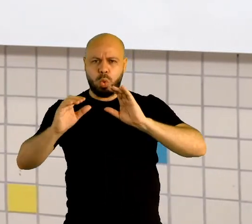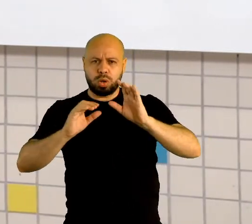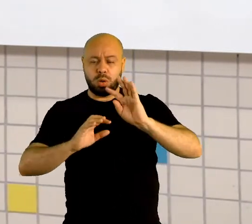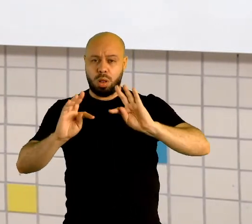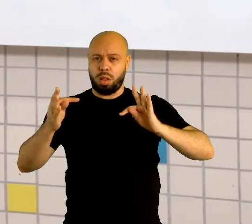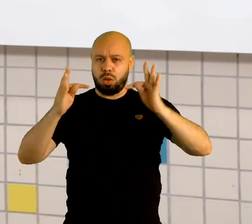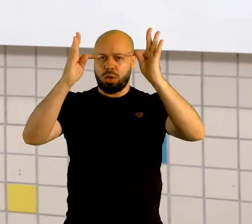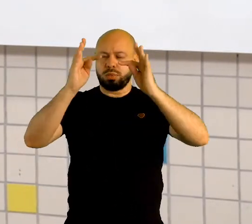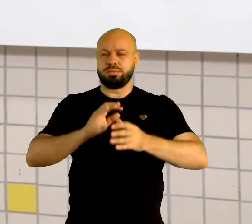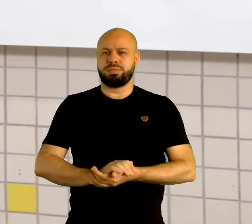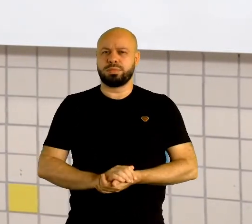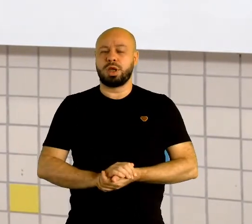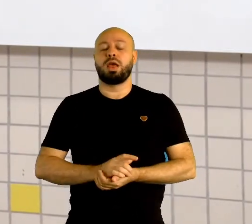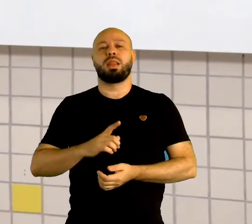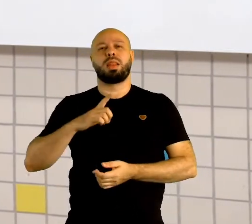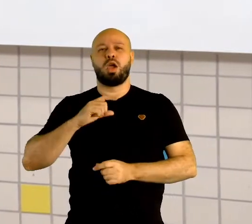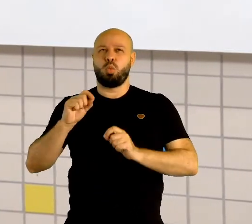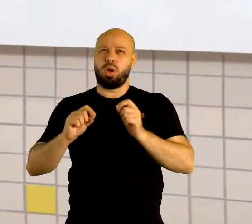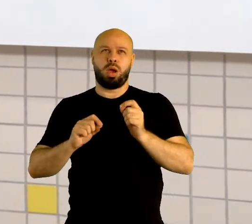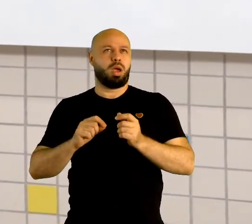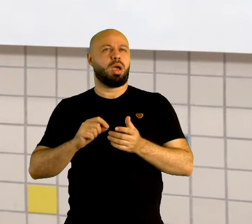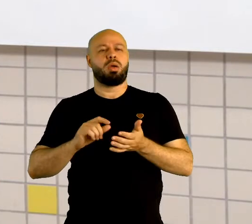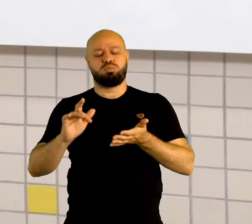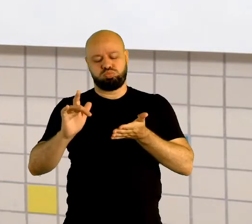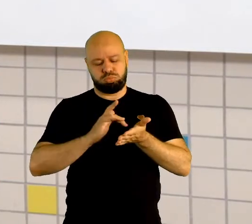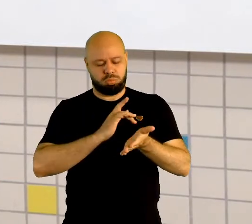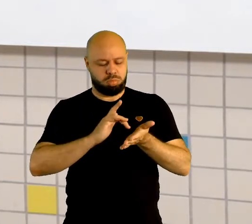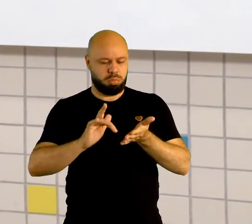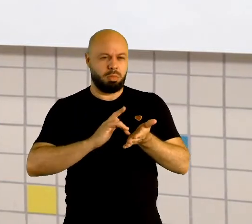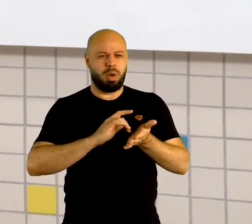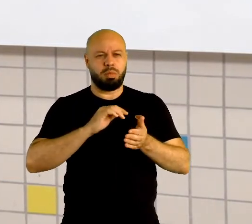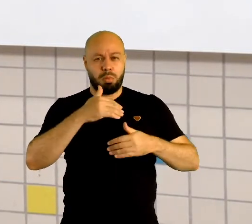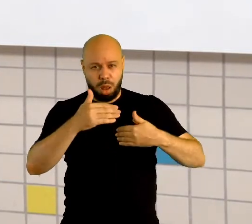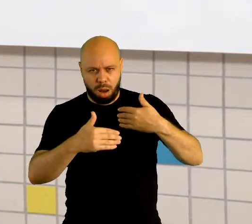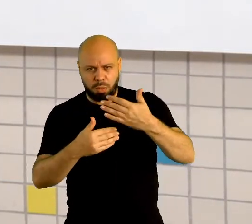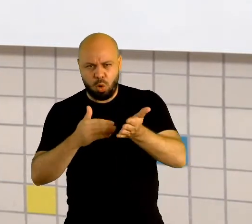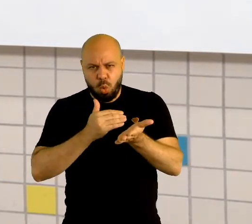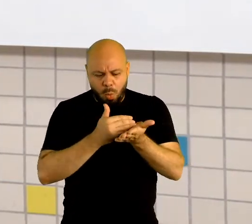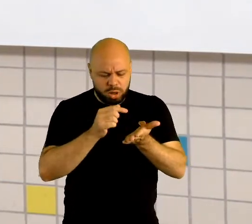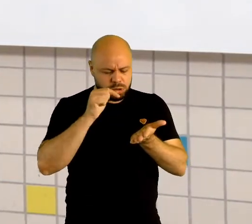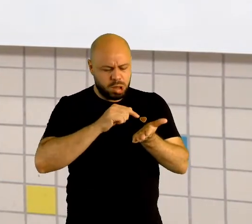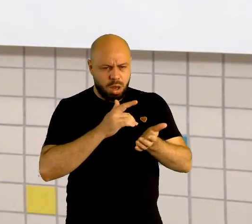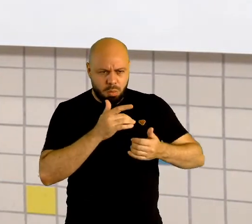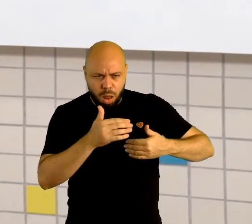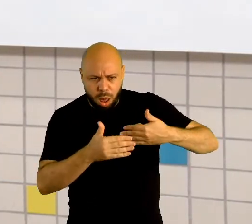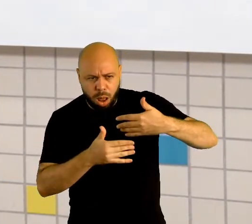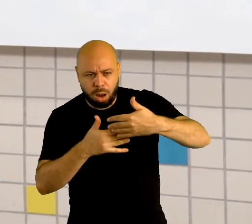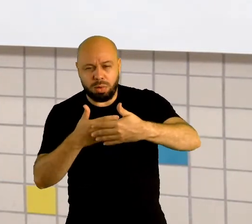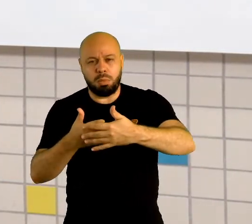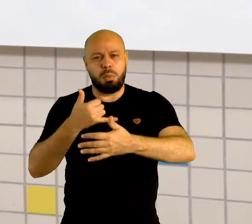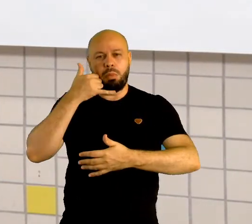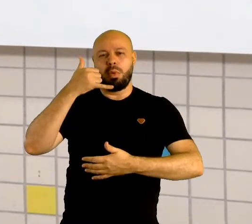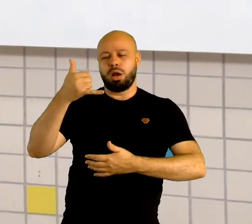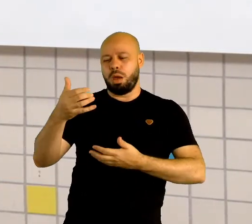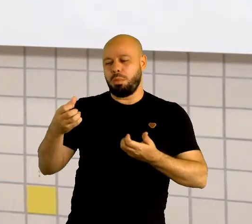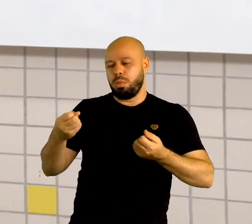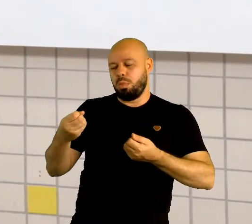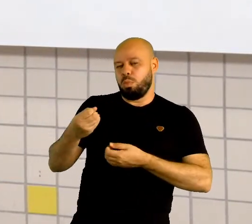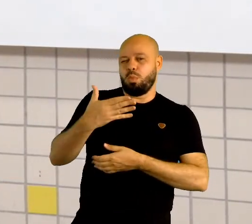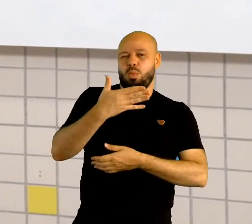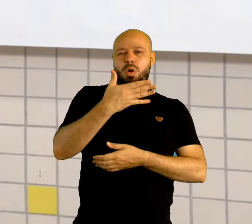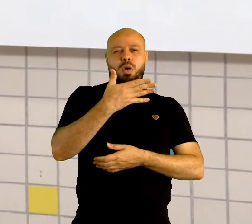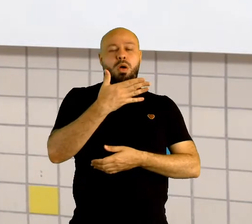muito: máquina digital, aparelhos de telefone mais modernos, não é?